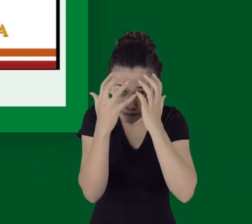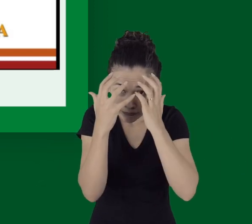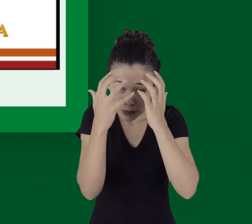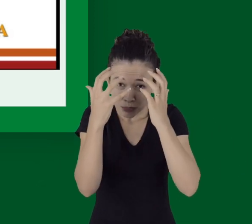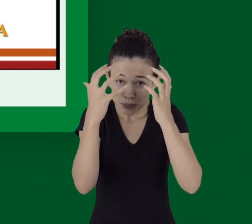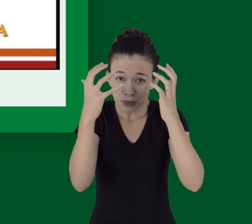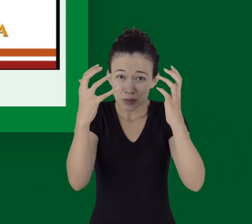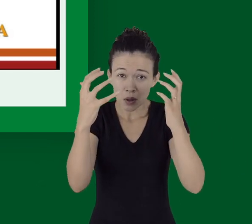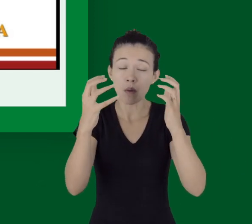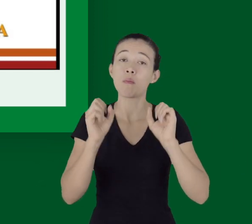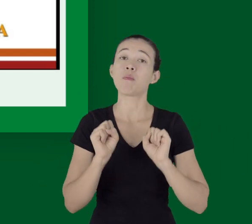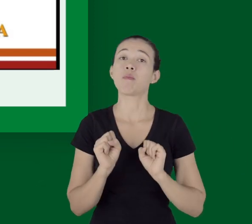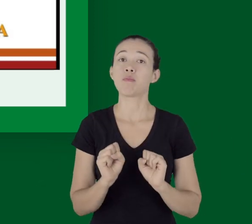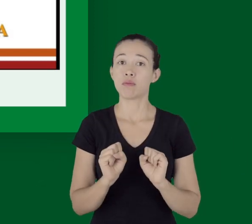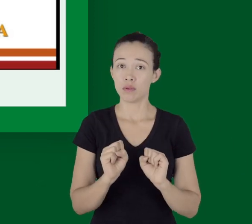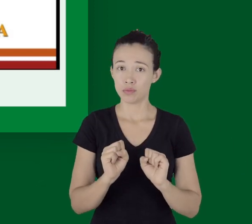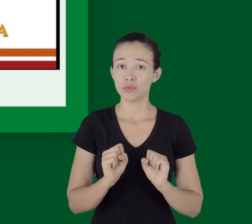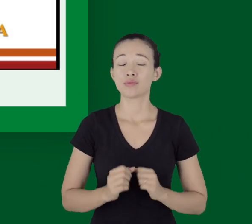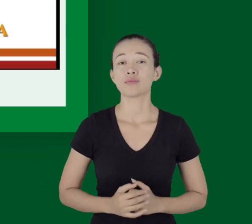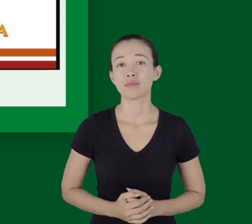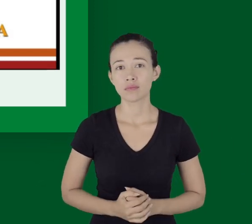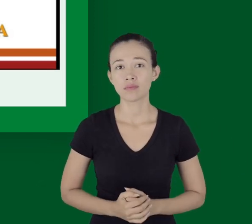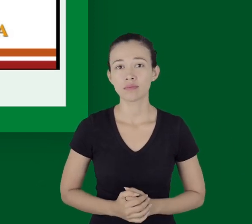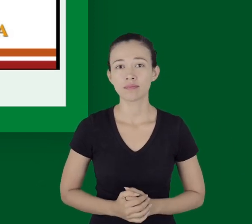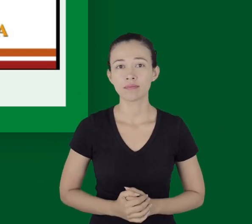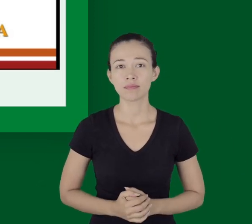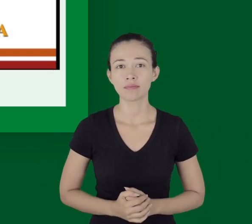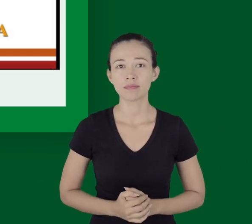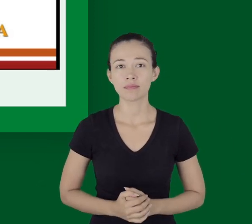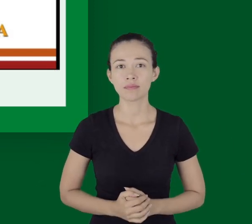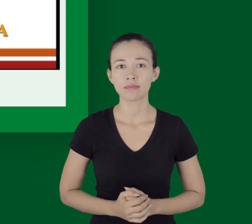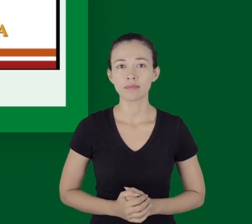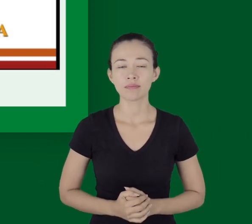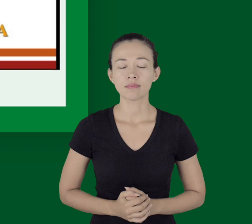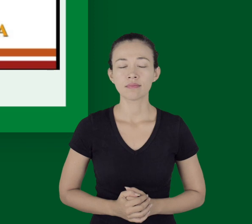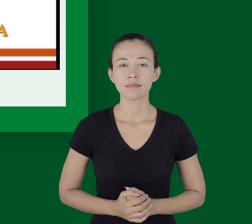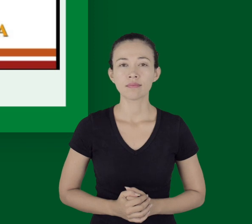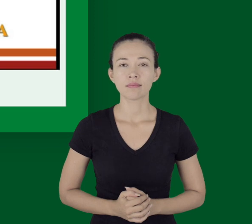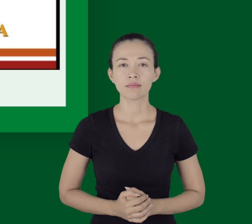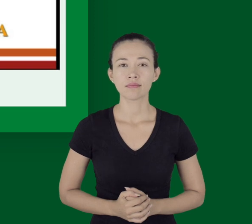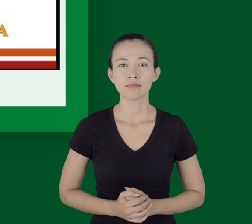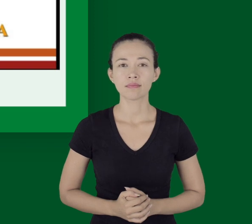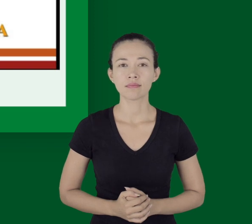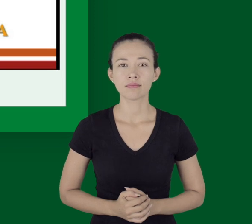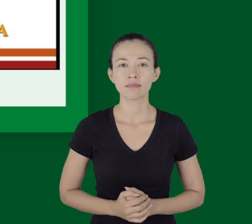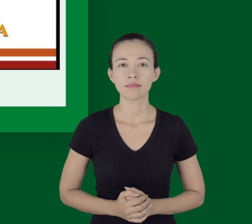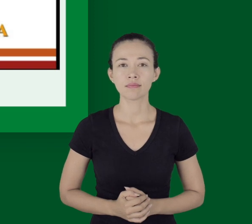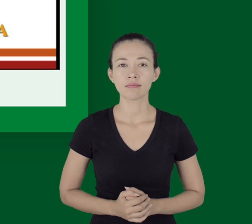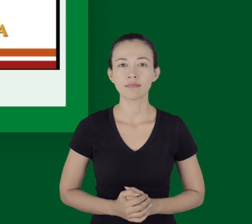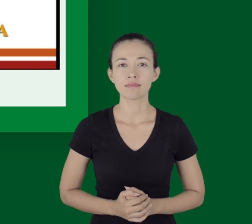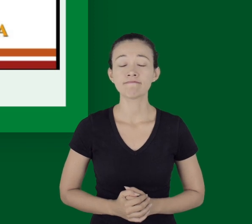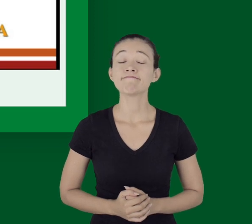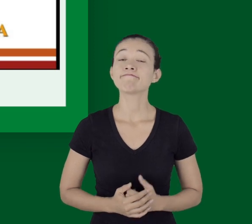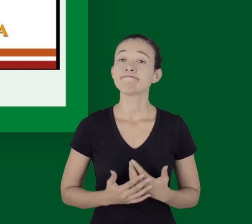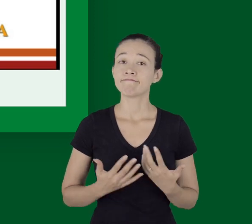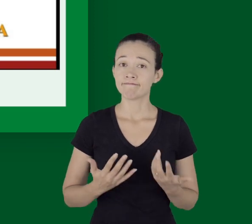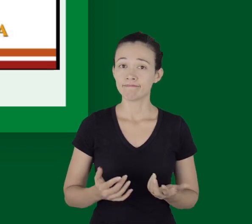altamente neurotóxicas. E isso provoca ainda mais esse processo do edema, dessa